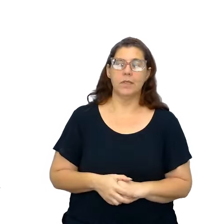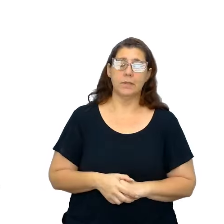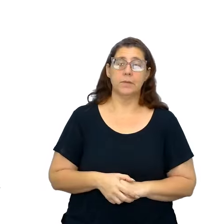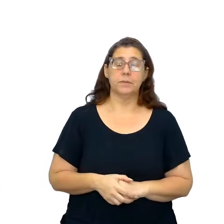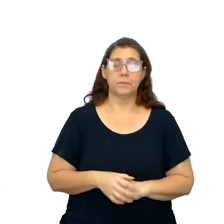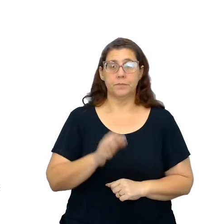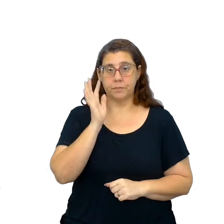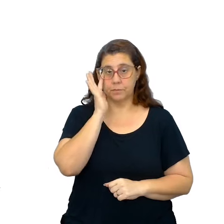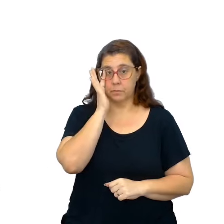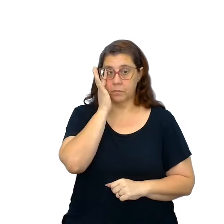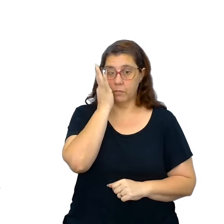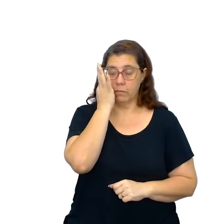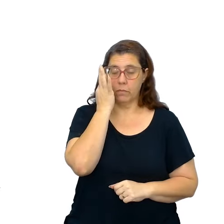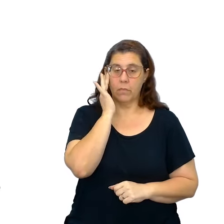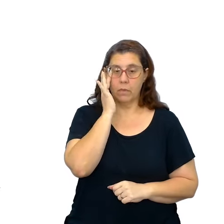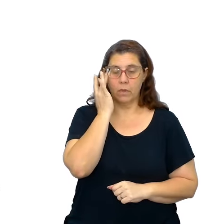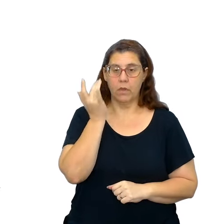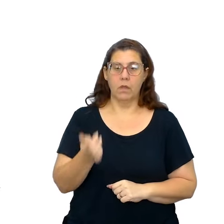palavra.